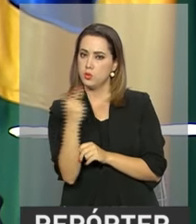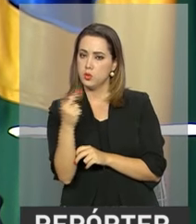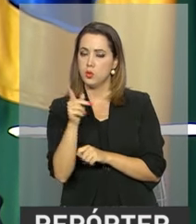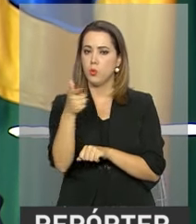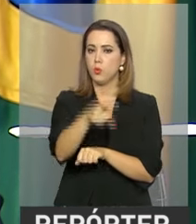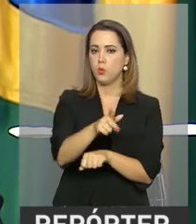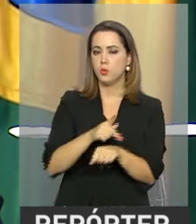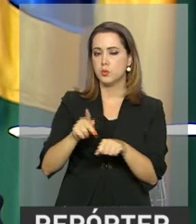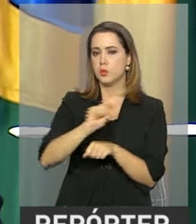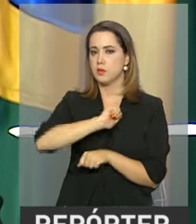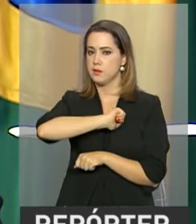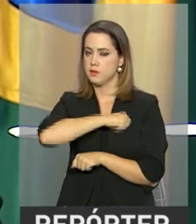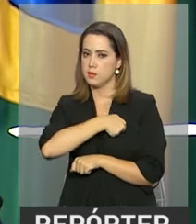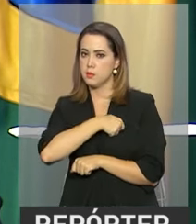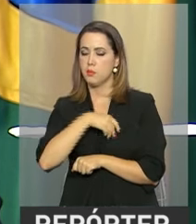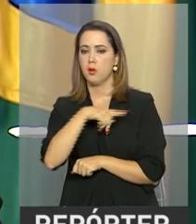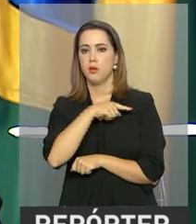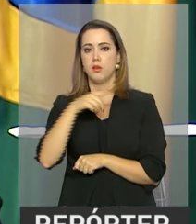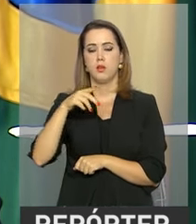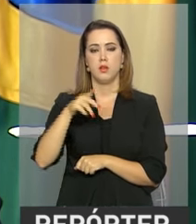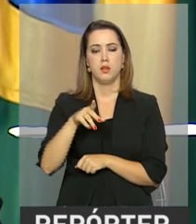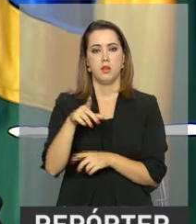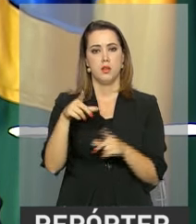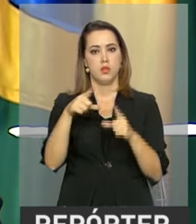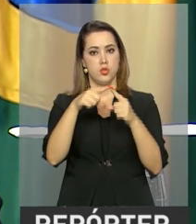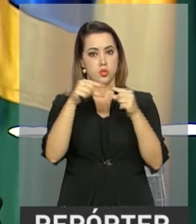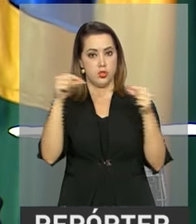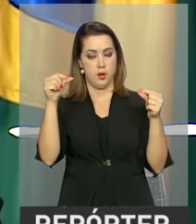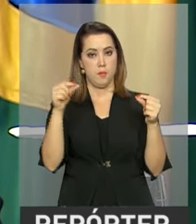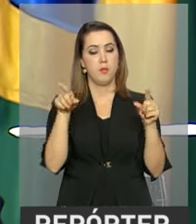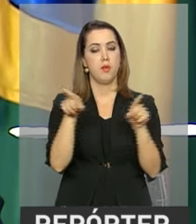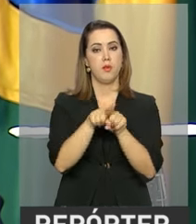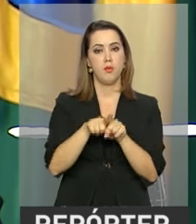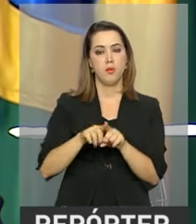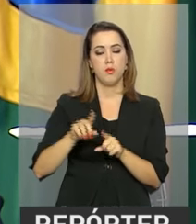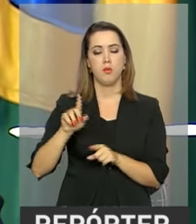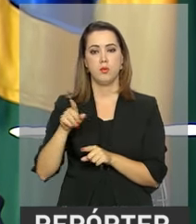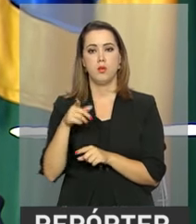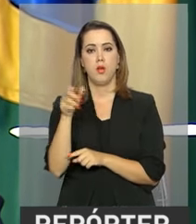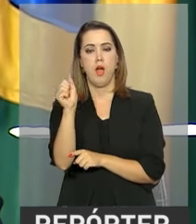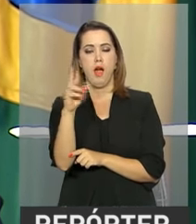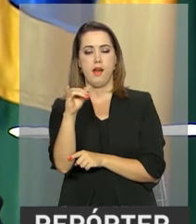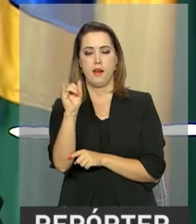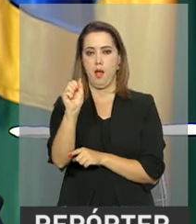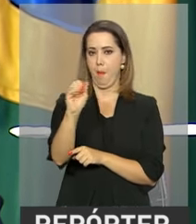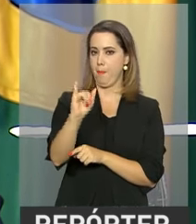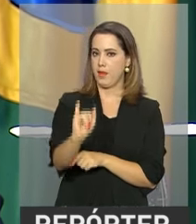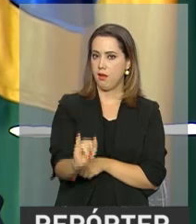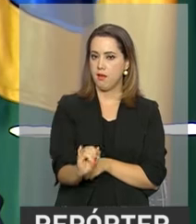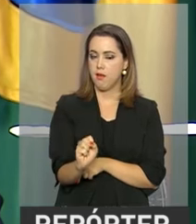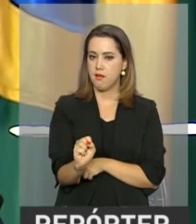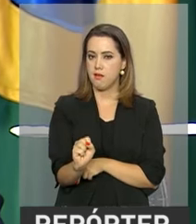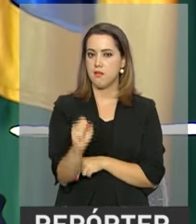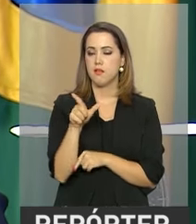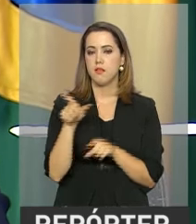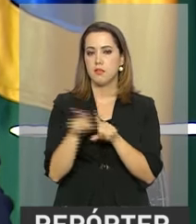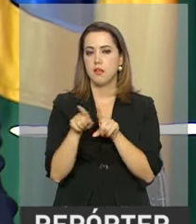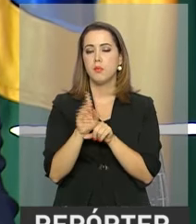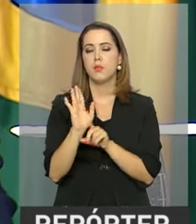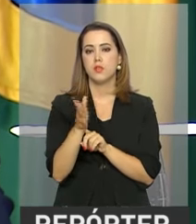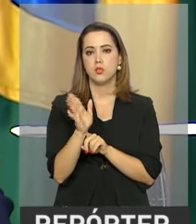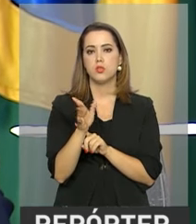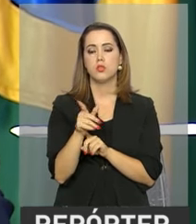Japão, primeiro-ministro da Itália e príncipe herdeiro da Arábia Saudita, né? São